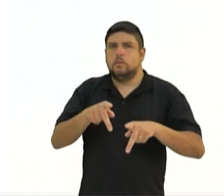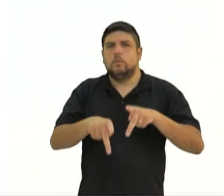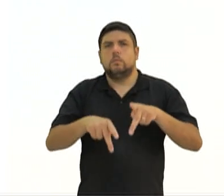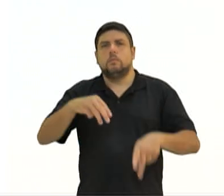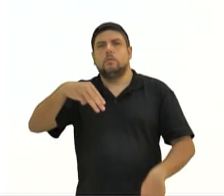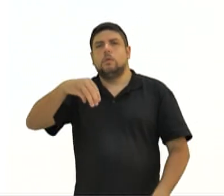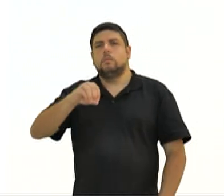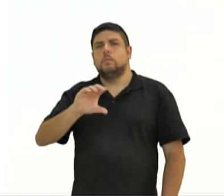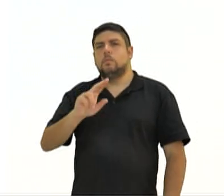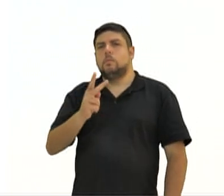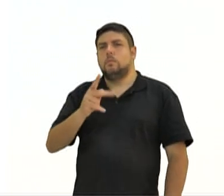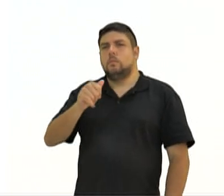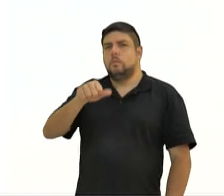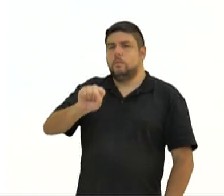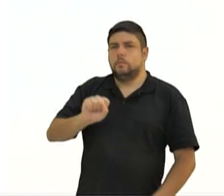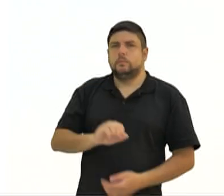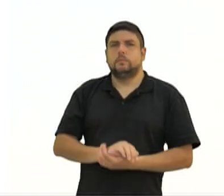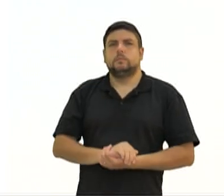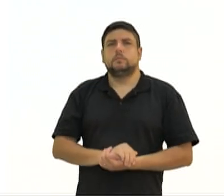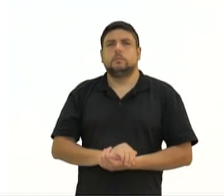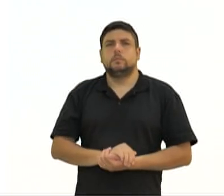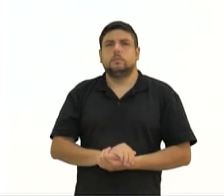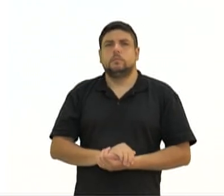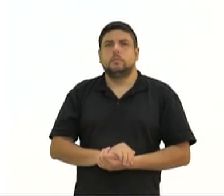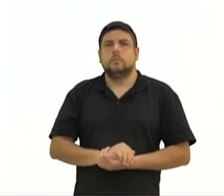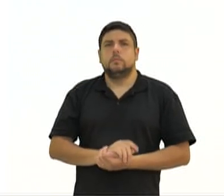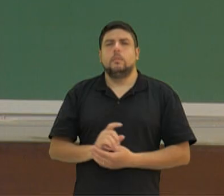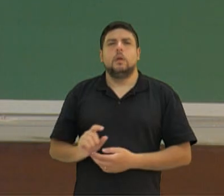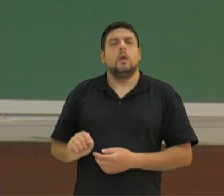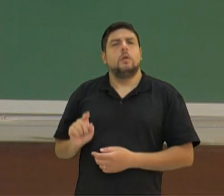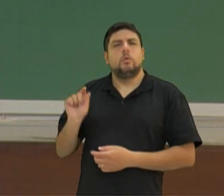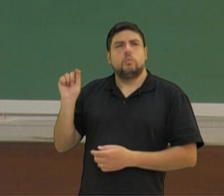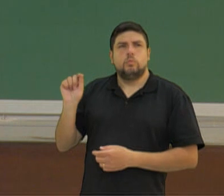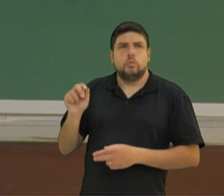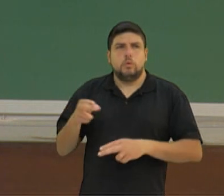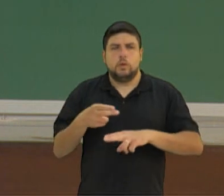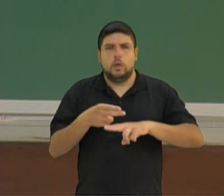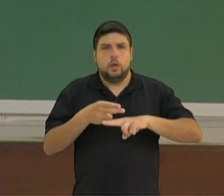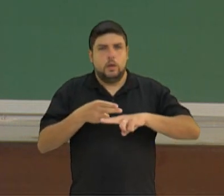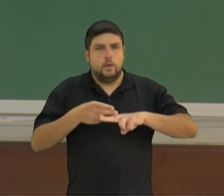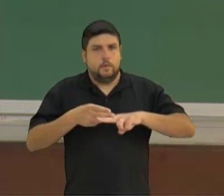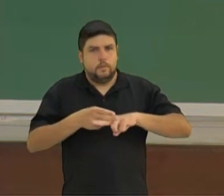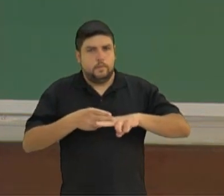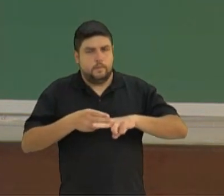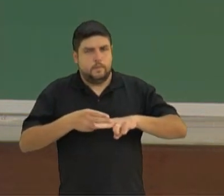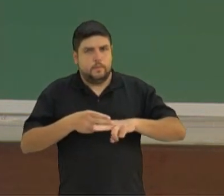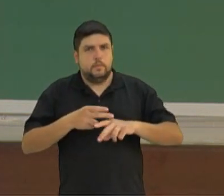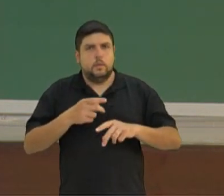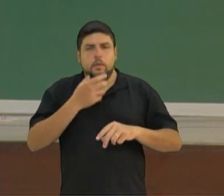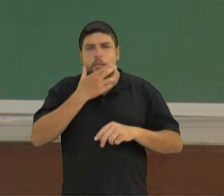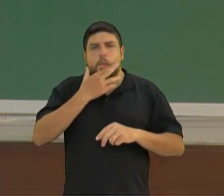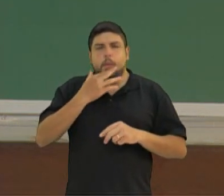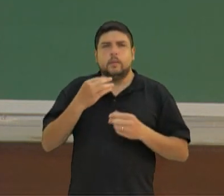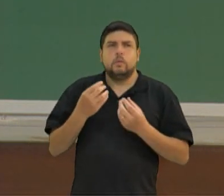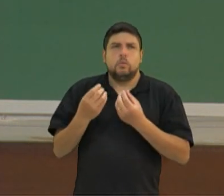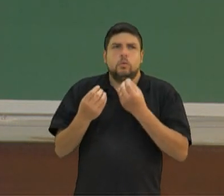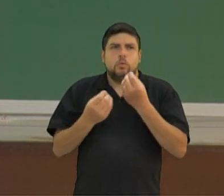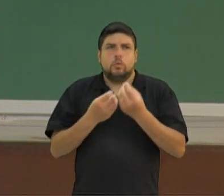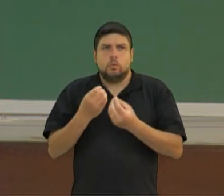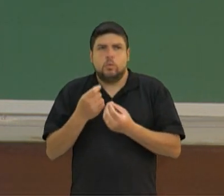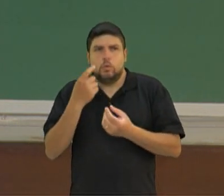moxicas. Essa é a faca cerimonial. Eles eram muito ricos em minerais, né, e